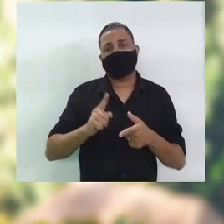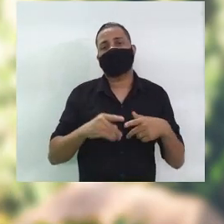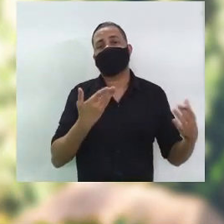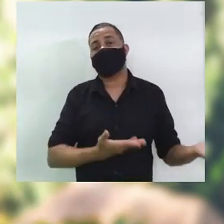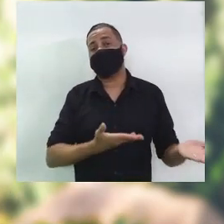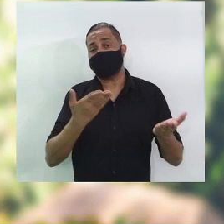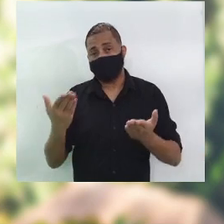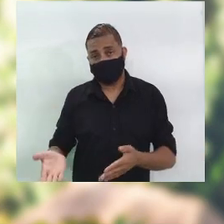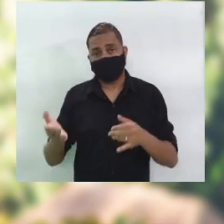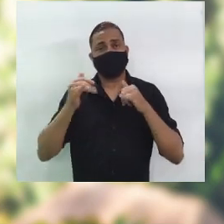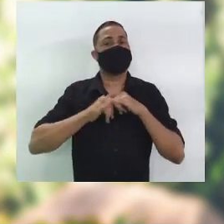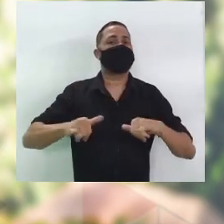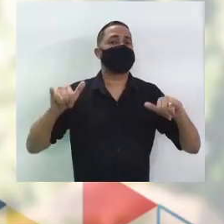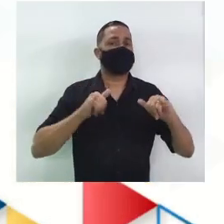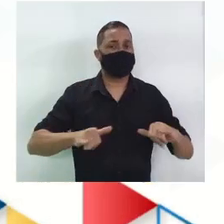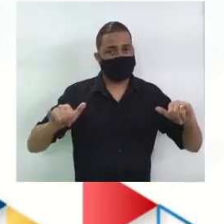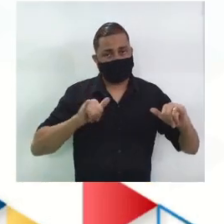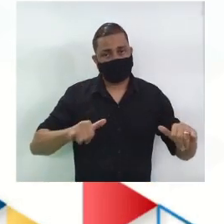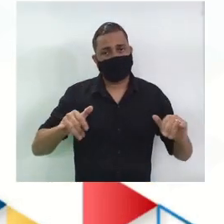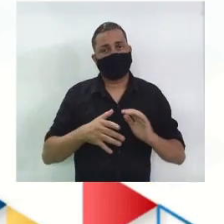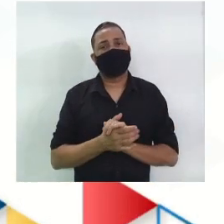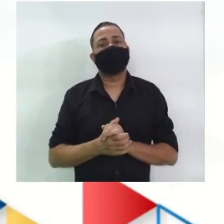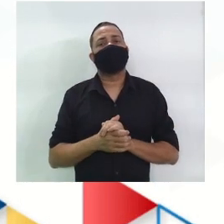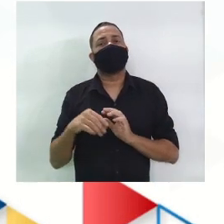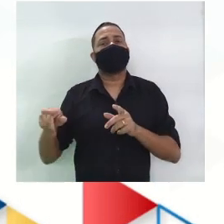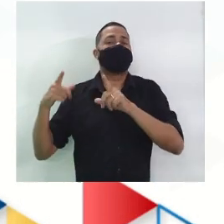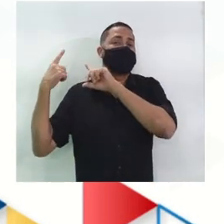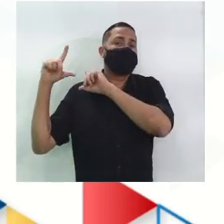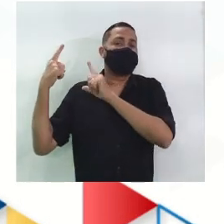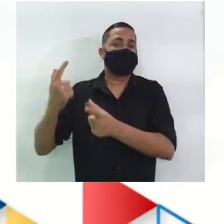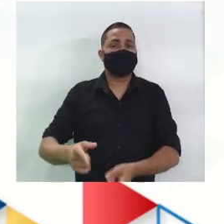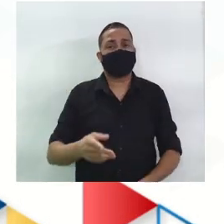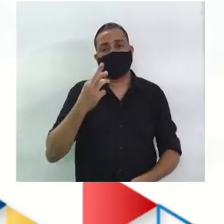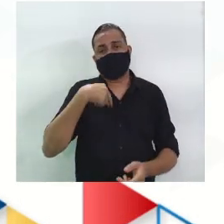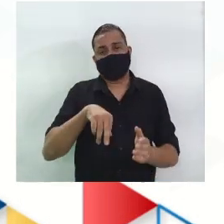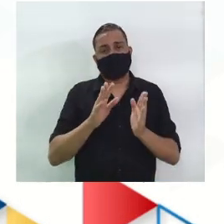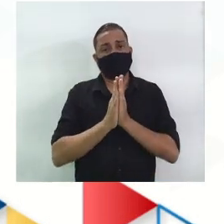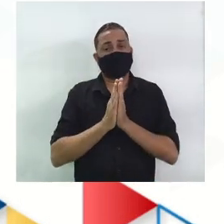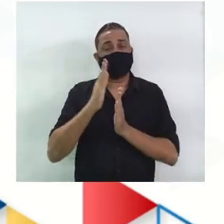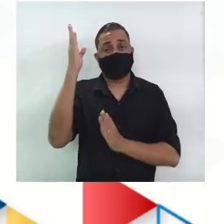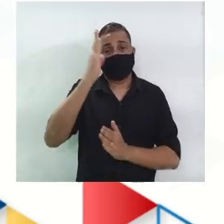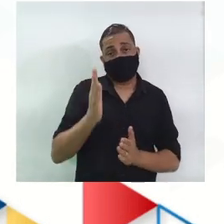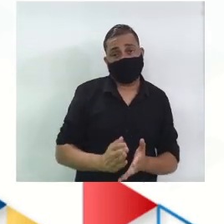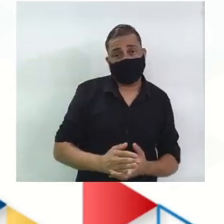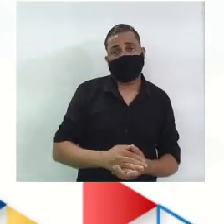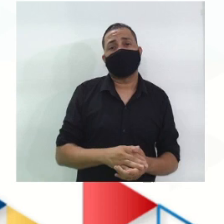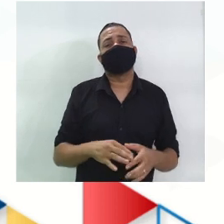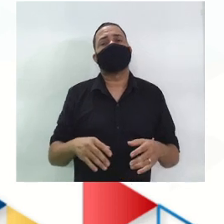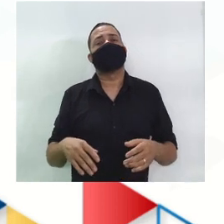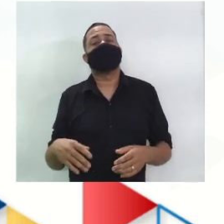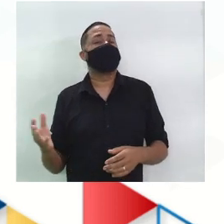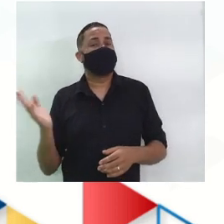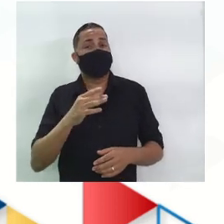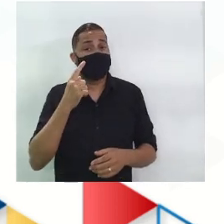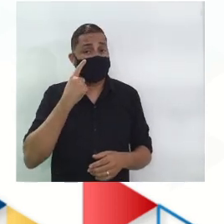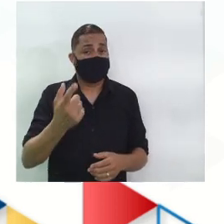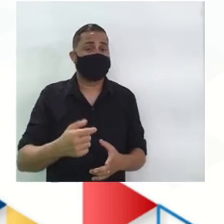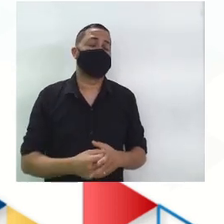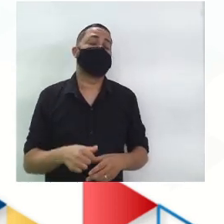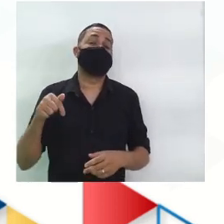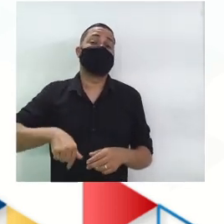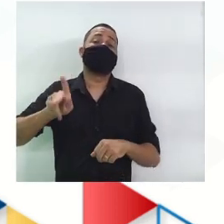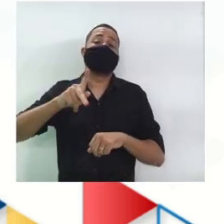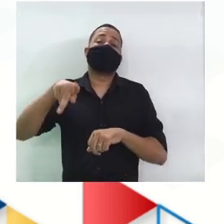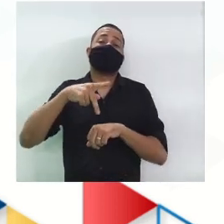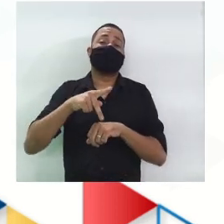mais ainda uma informação sobre essa tradição religiosa aqui no Brasil. Prestem bem atenção, acompanhem comigo. Aqui em nosso